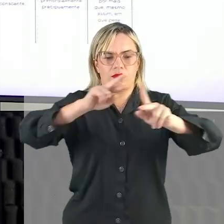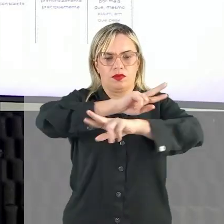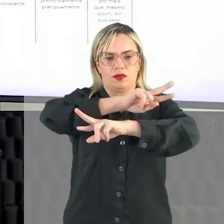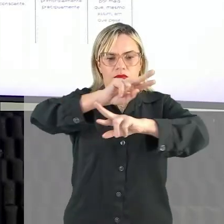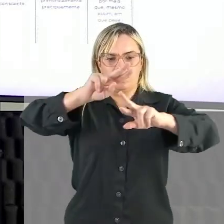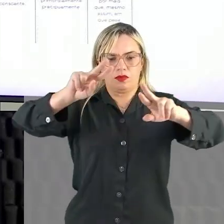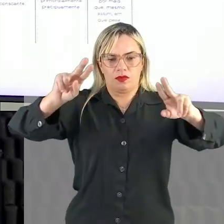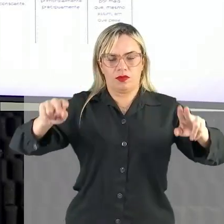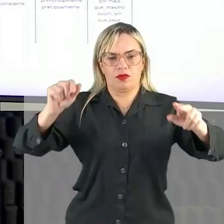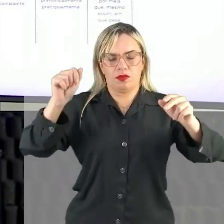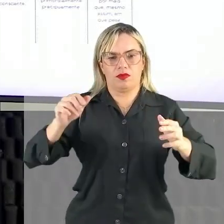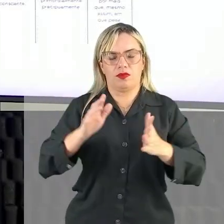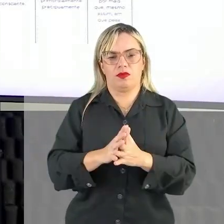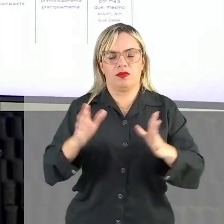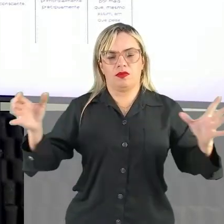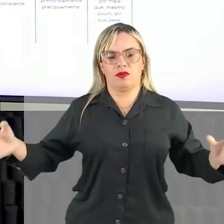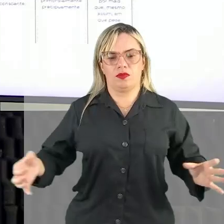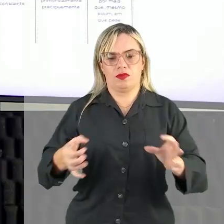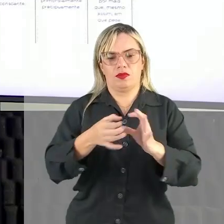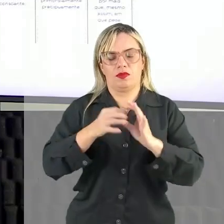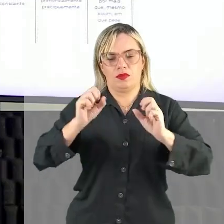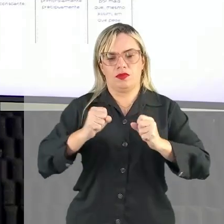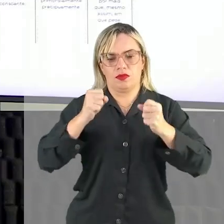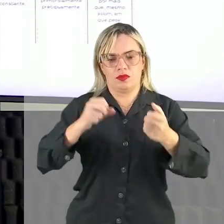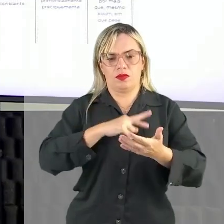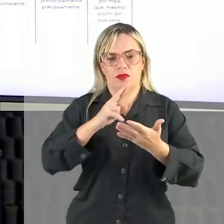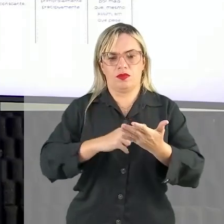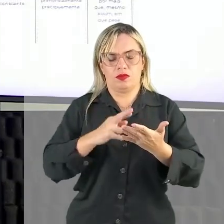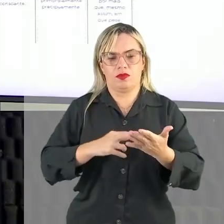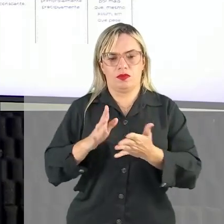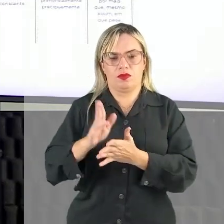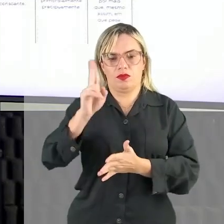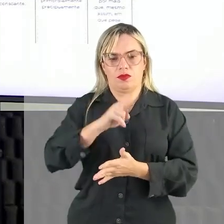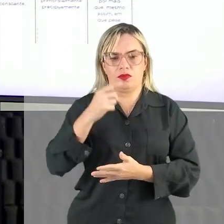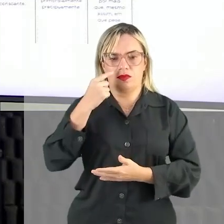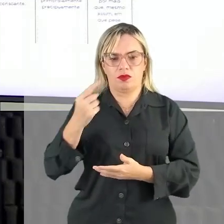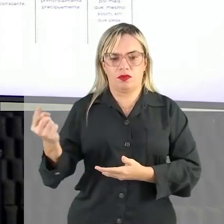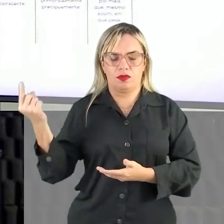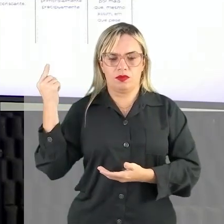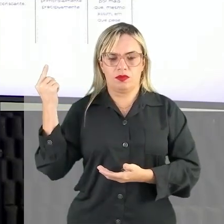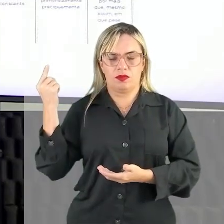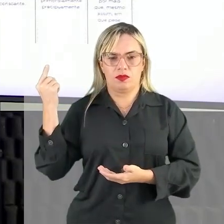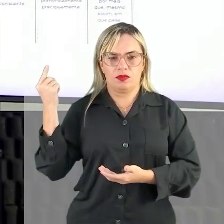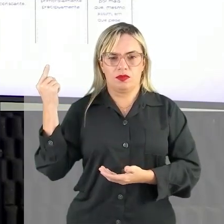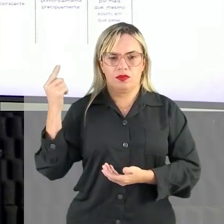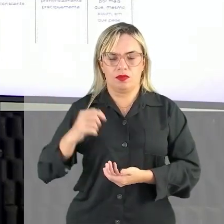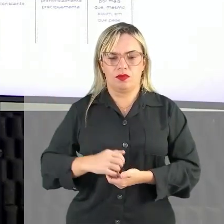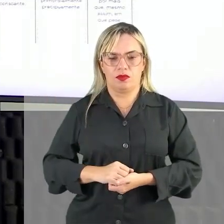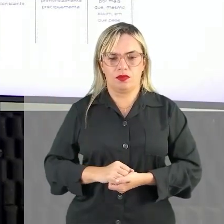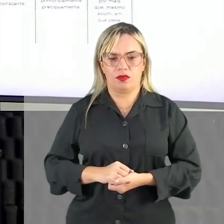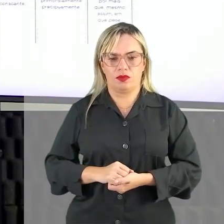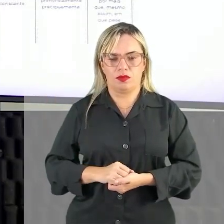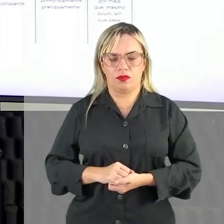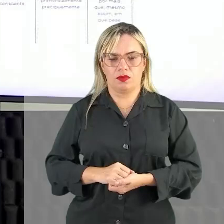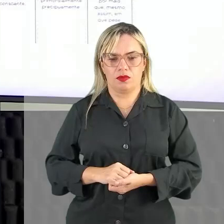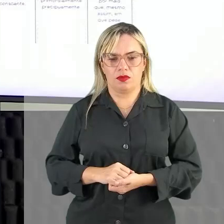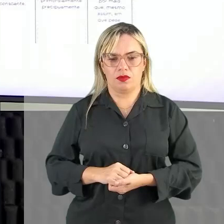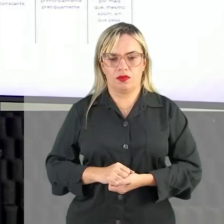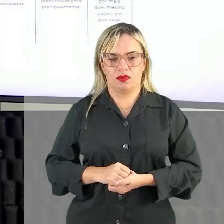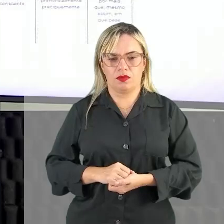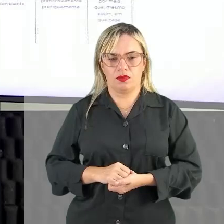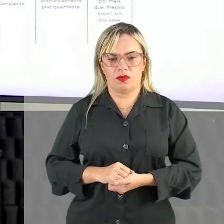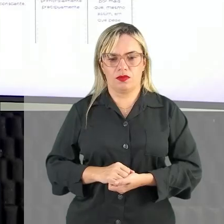conectivos que vocês poderão colocar nas redações de adição além disso a demais Lembrando que o outro sim está